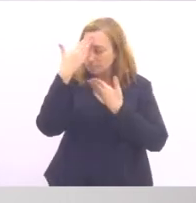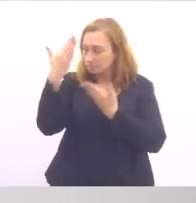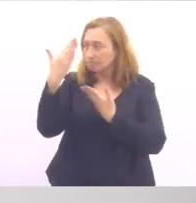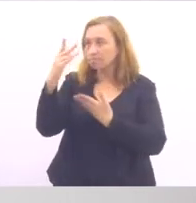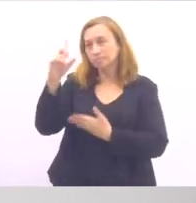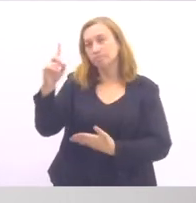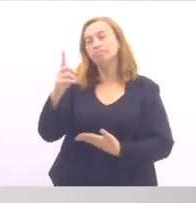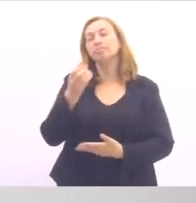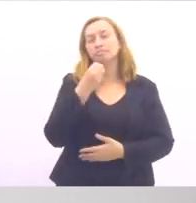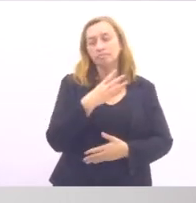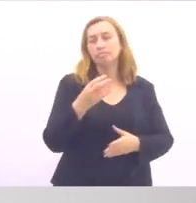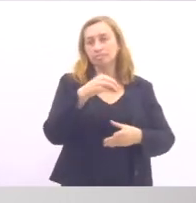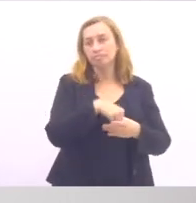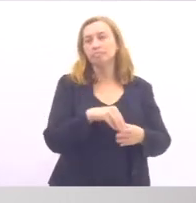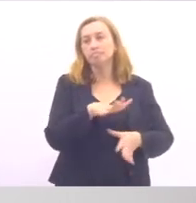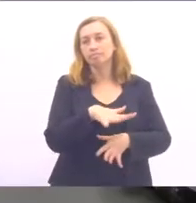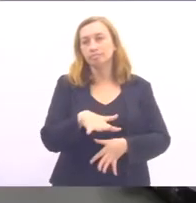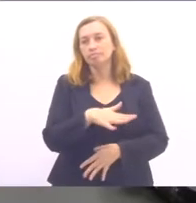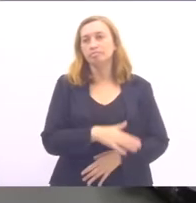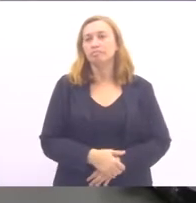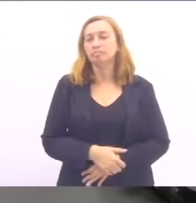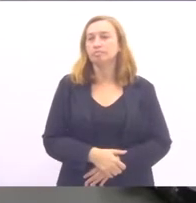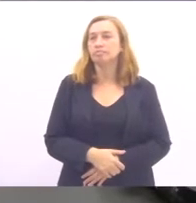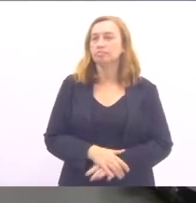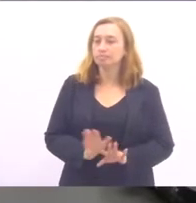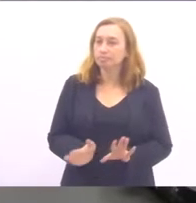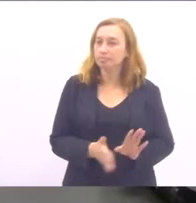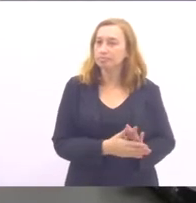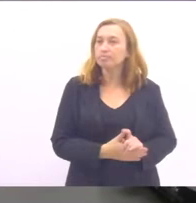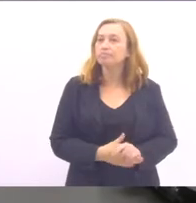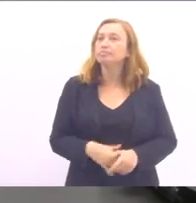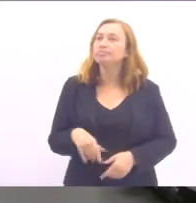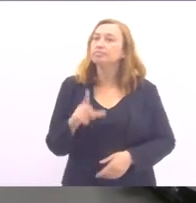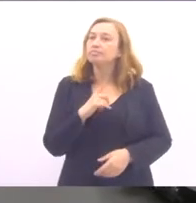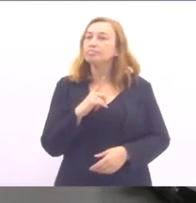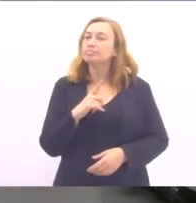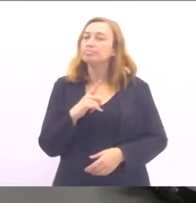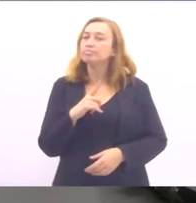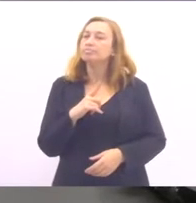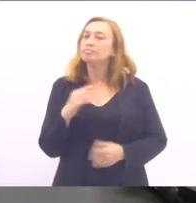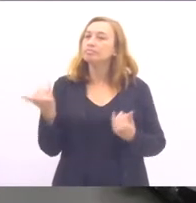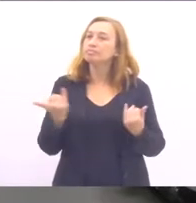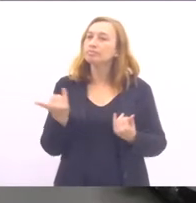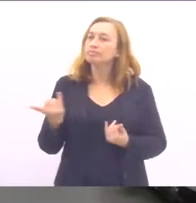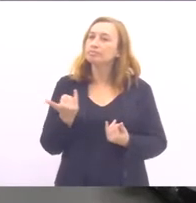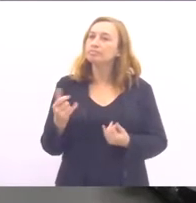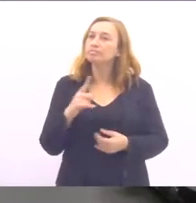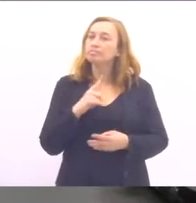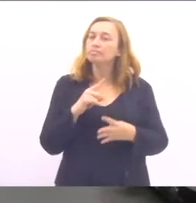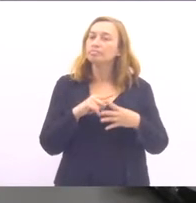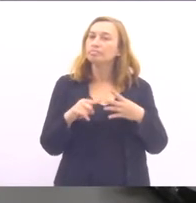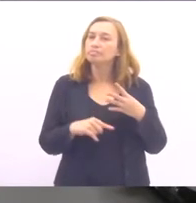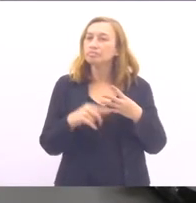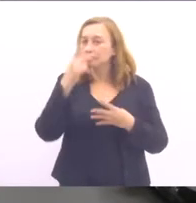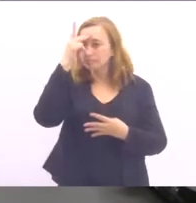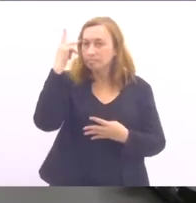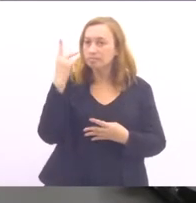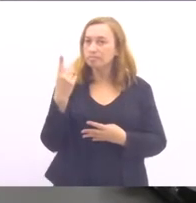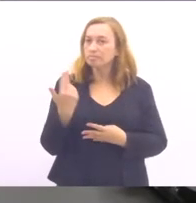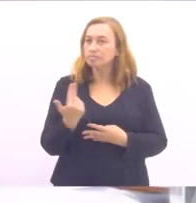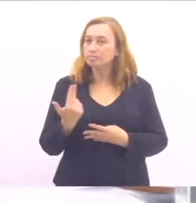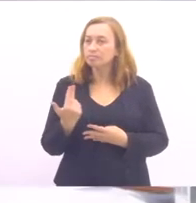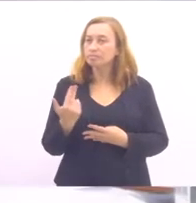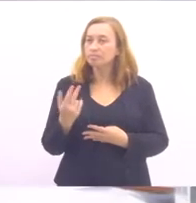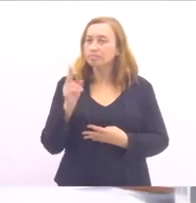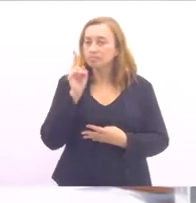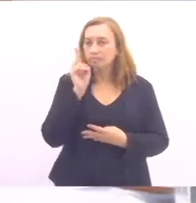muito bem aí dentro desse cenário. Bem, deixa eu dizer aqui. Fui informado agora que tem 4 pessoas inscritas. Deixa eu lembrar